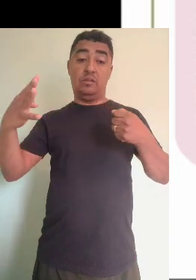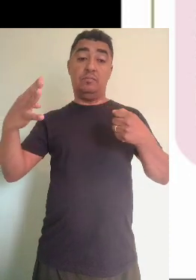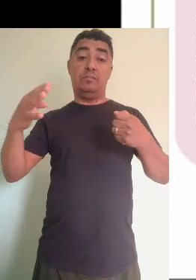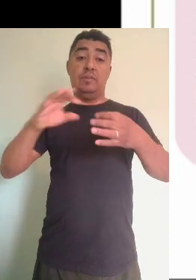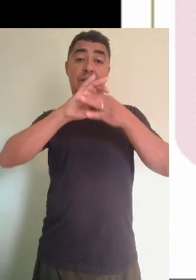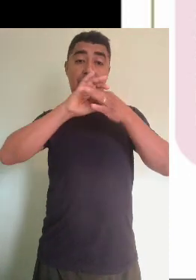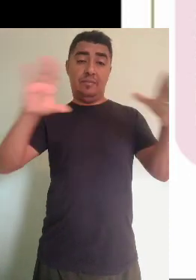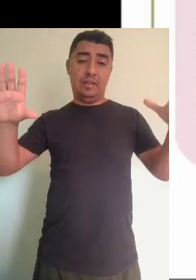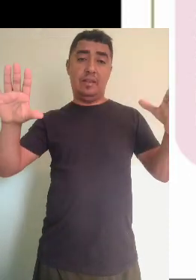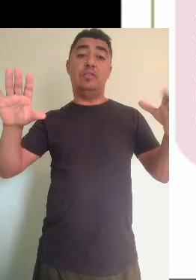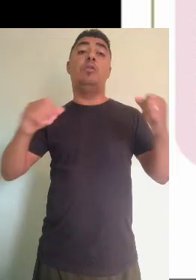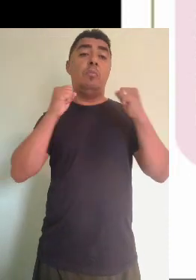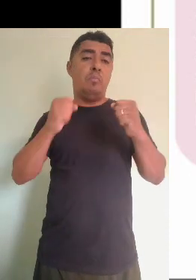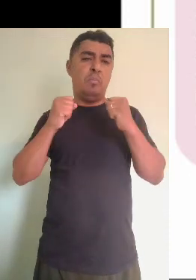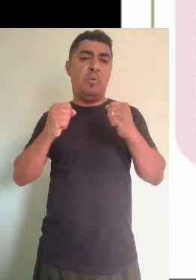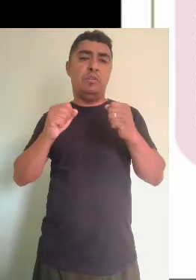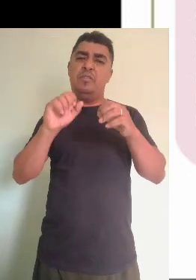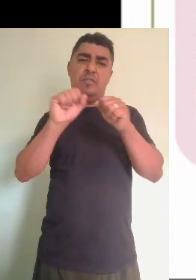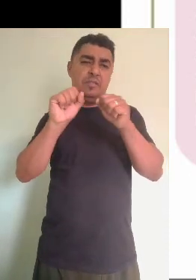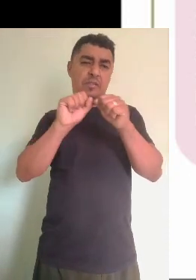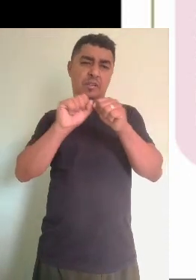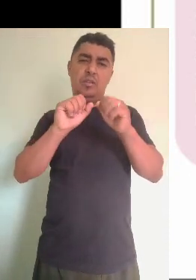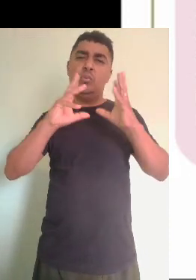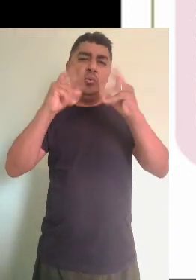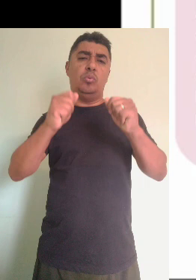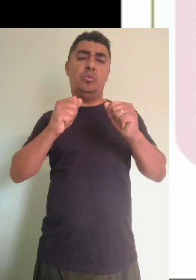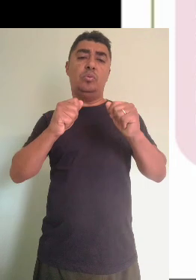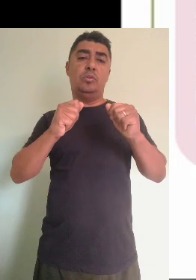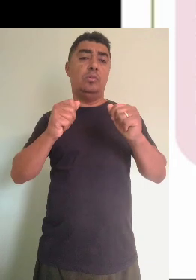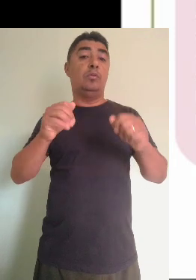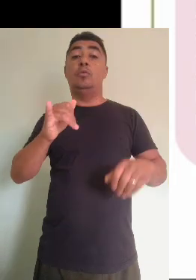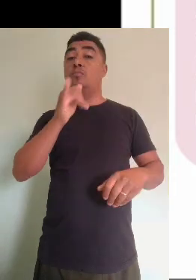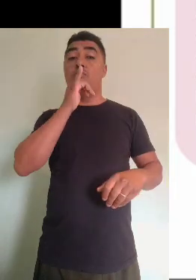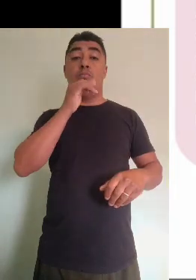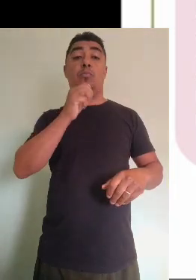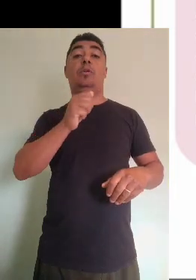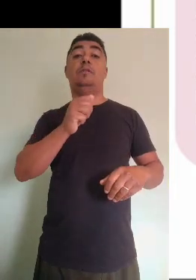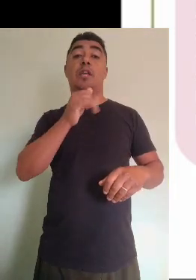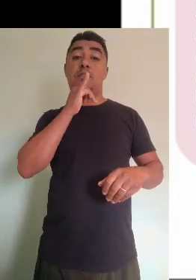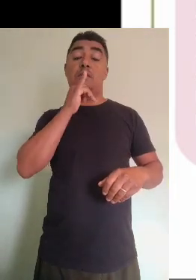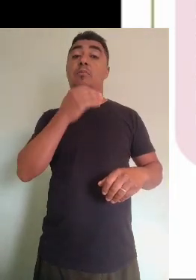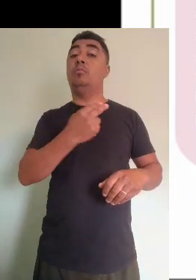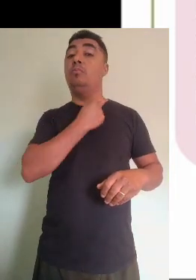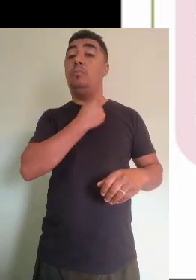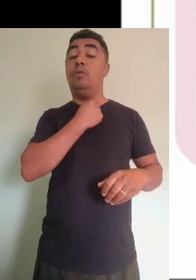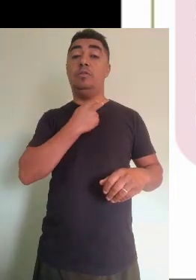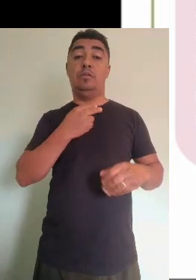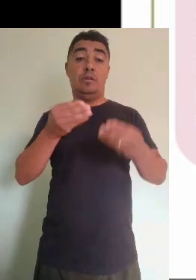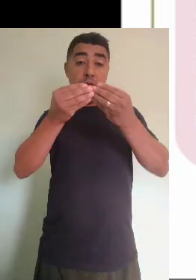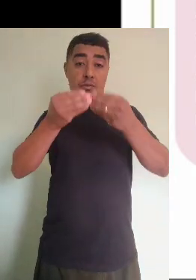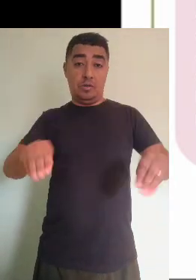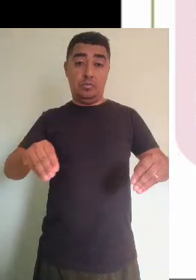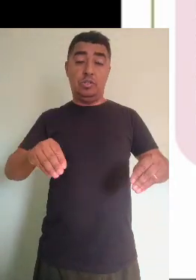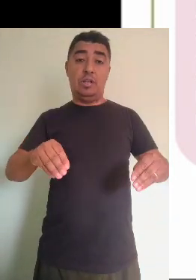consiste em poder fazer tudo que não prejudique o próximo. Assim, o exercício dos direitos naturais de cada